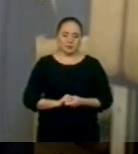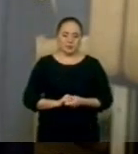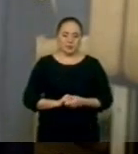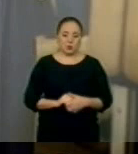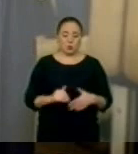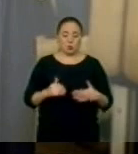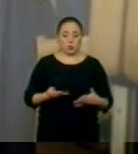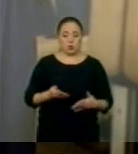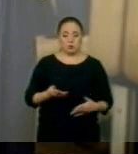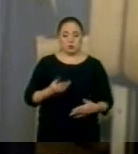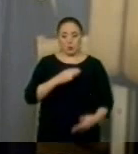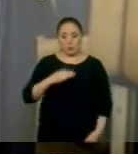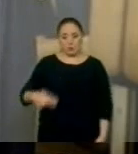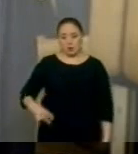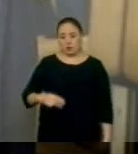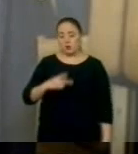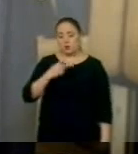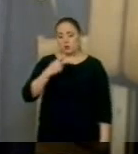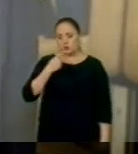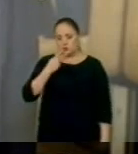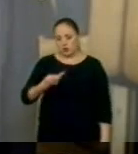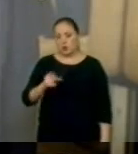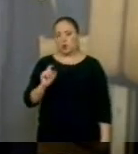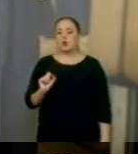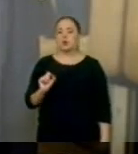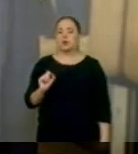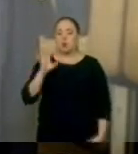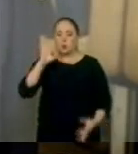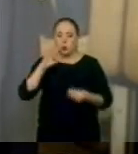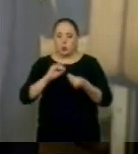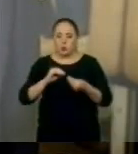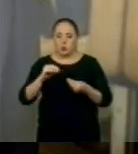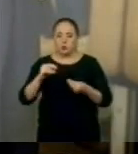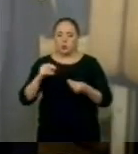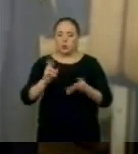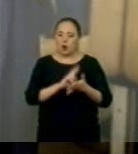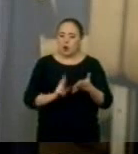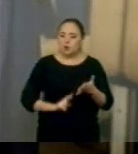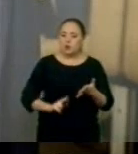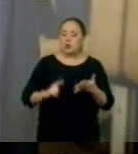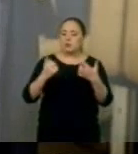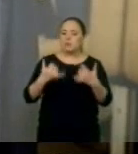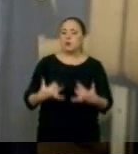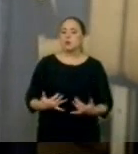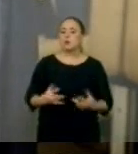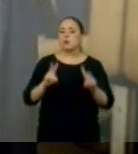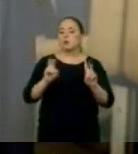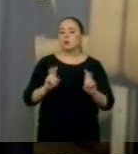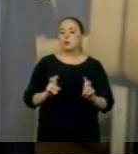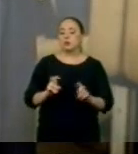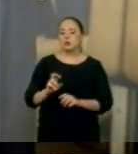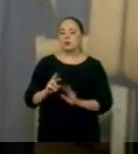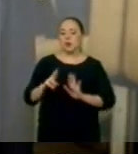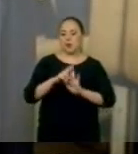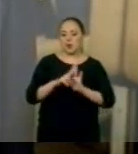Vossa Excelência, concluindo no que tinha, no que dizia a respeito da